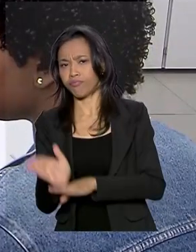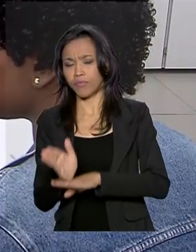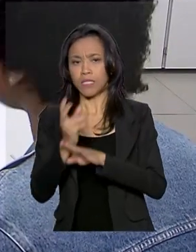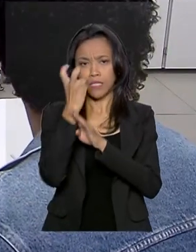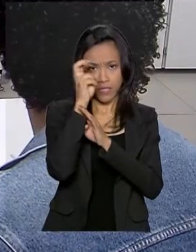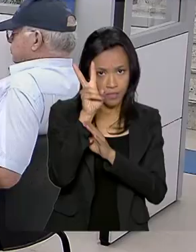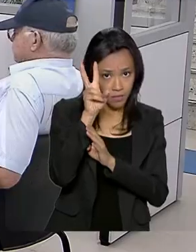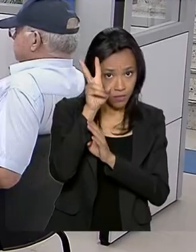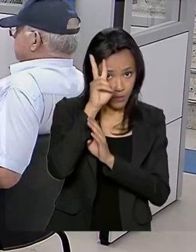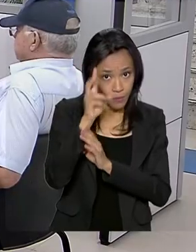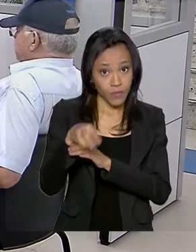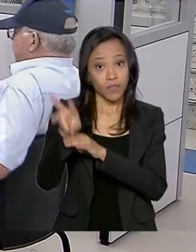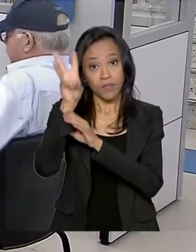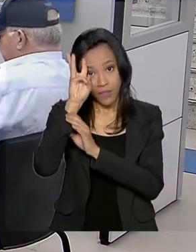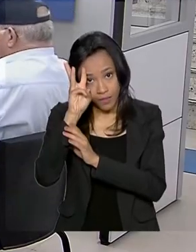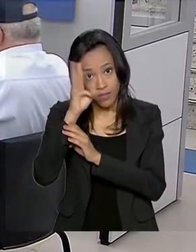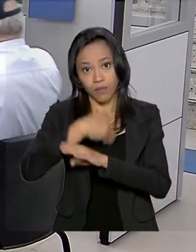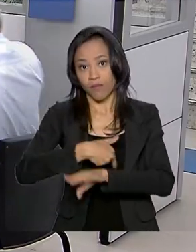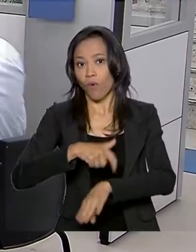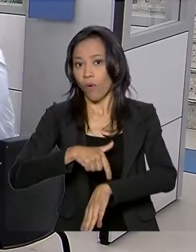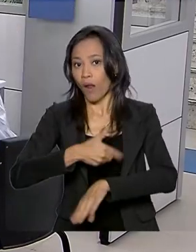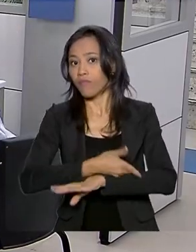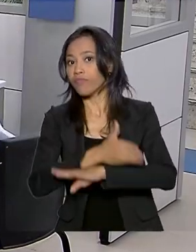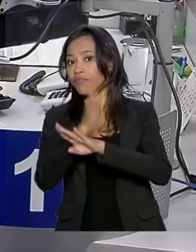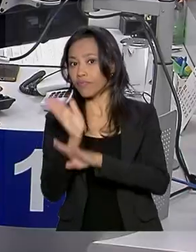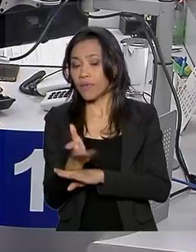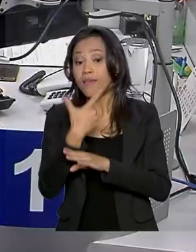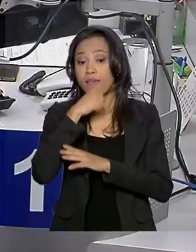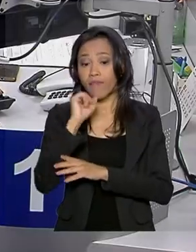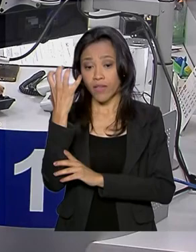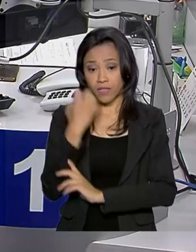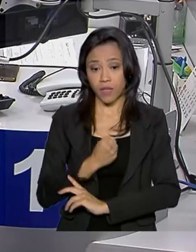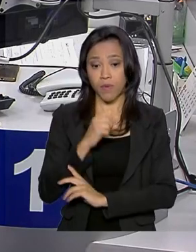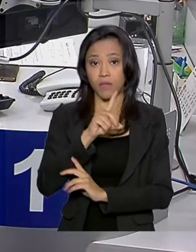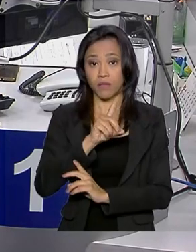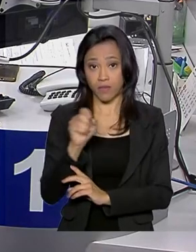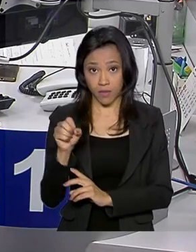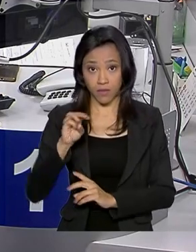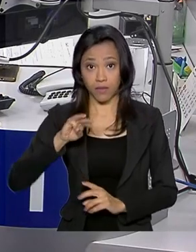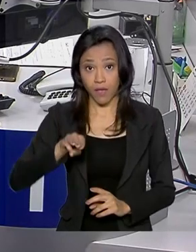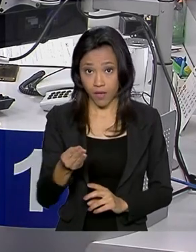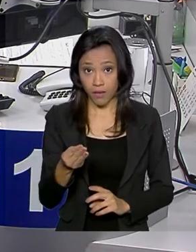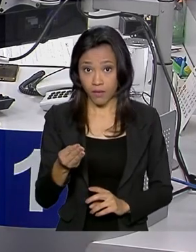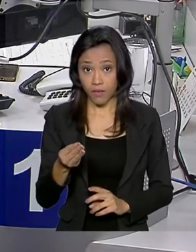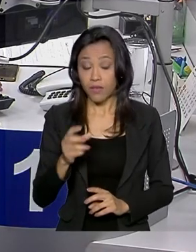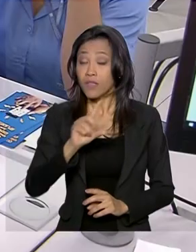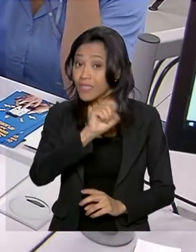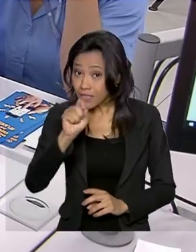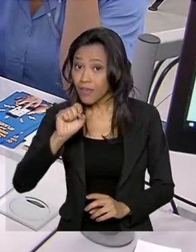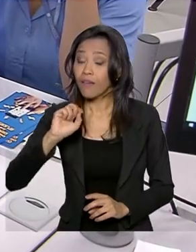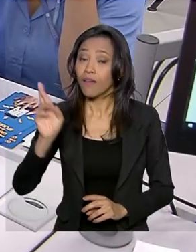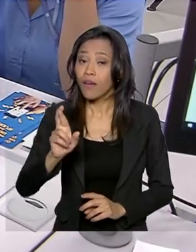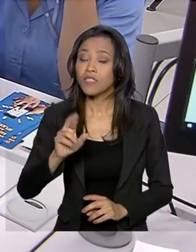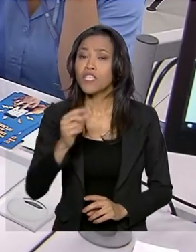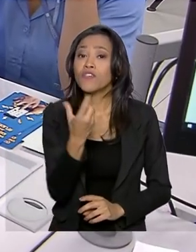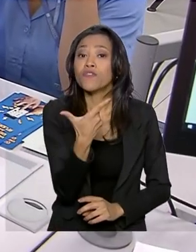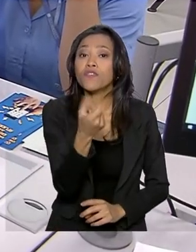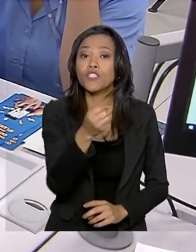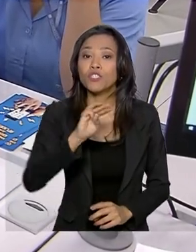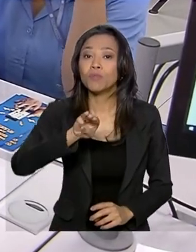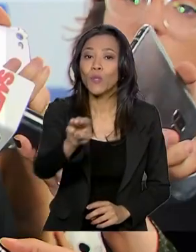terça feiras e para quem vai receber até 100 reais cerca de 20 milhões de brasileiros o atendimento será